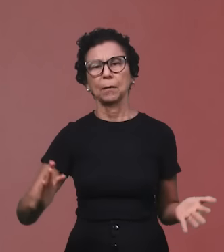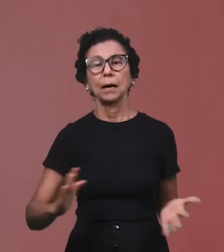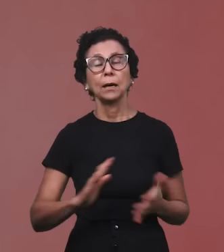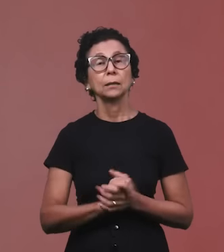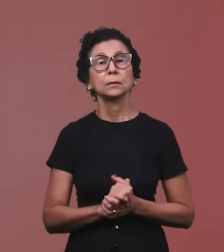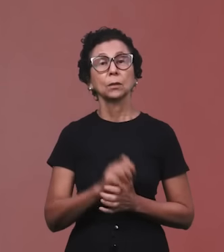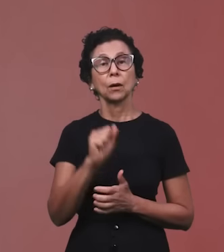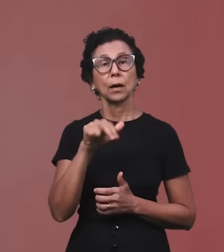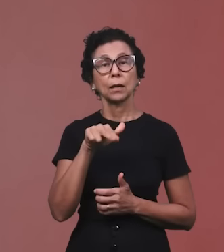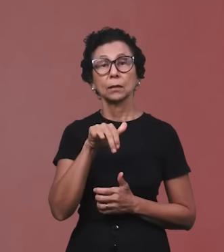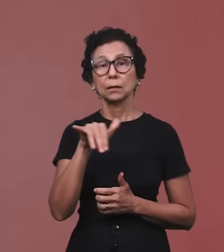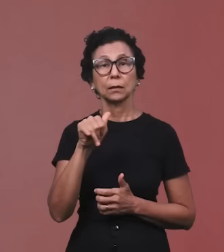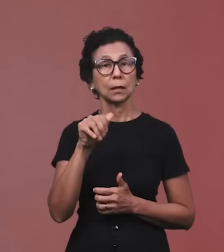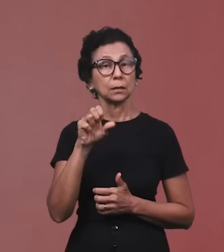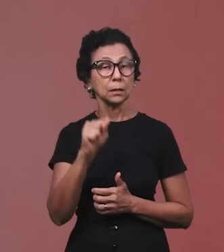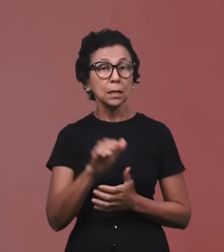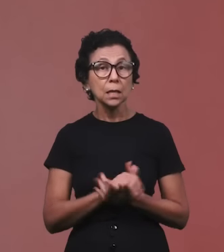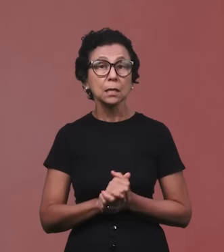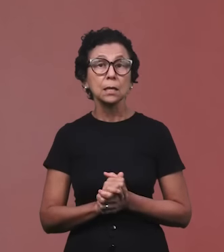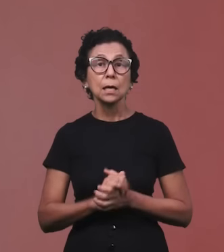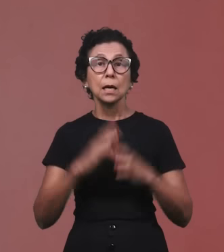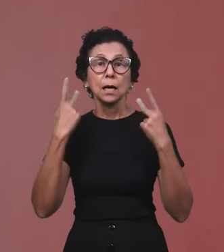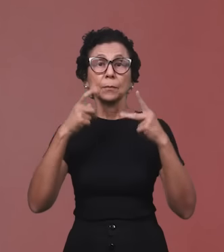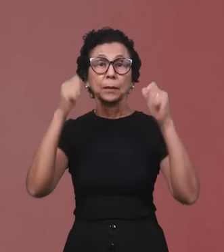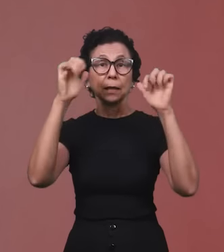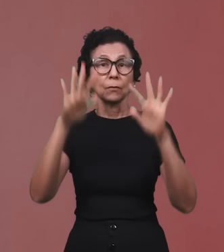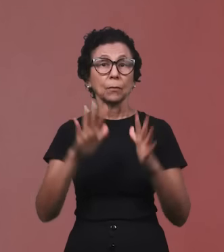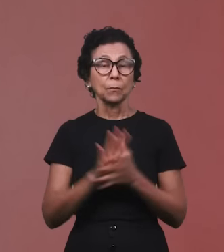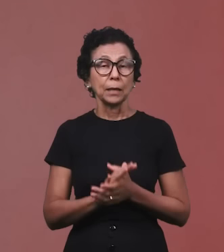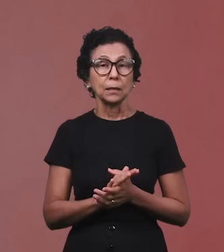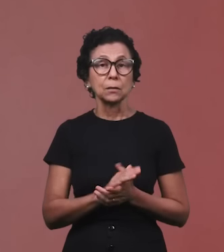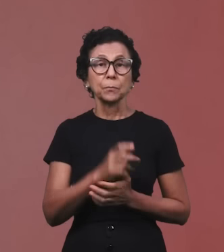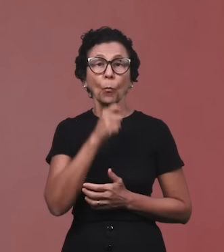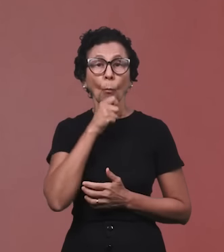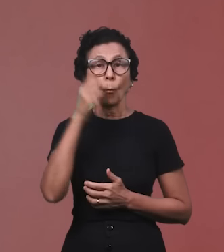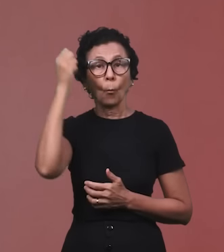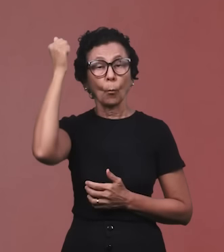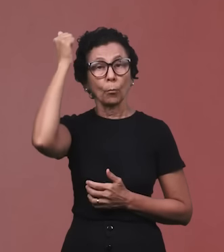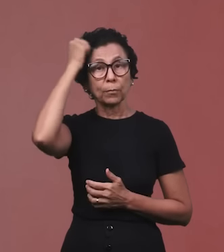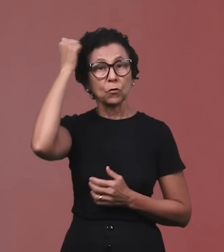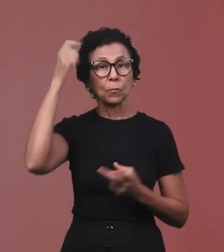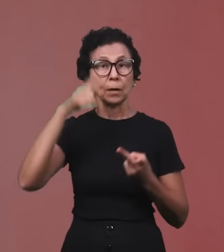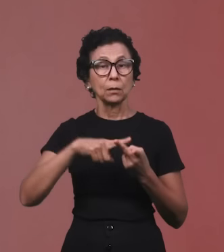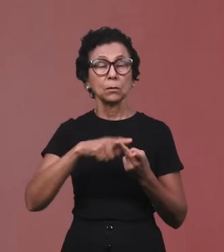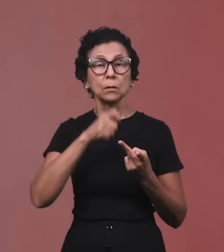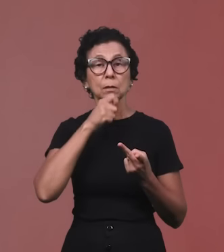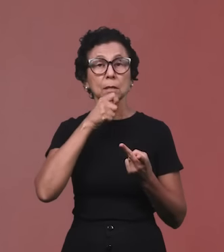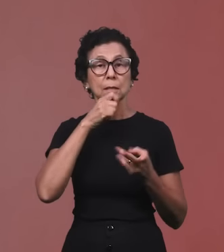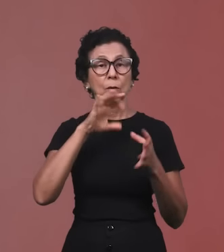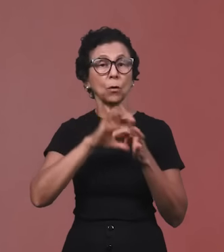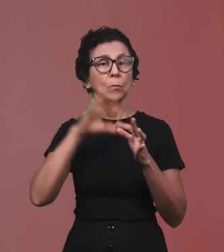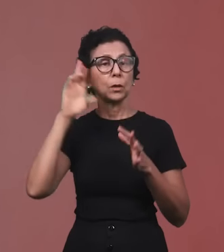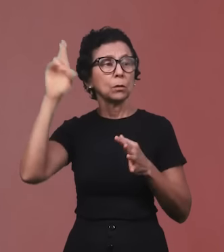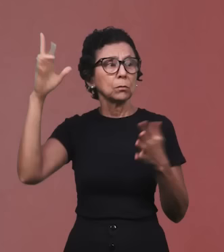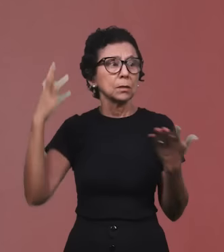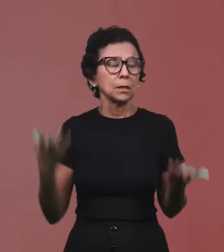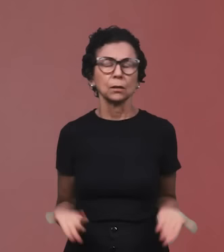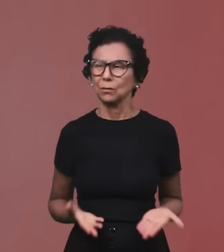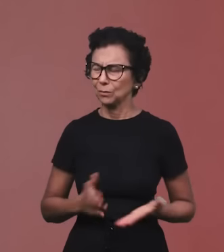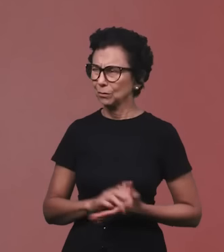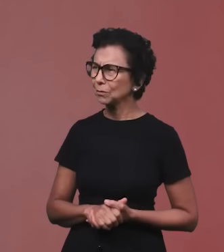sem arrependimento, sem acerto de vida, sem comunhão com o Senhor. Ou seja, para quem tem um mínimo de discernimento, mas